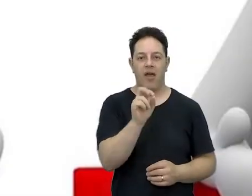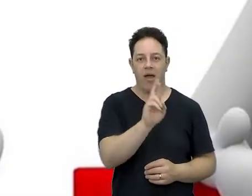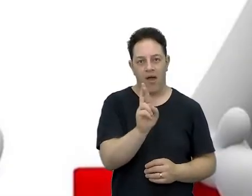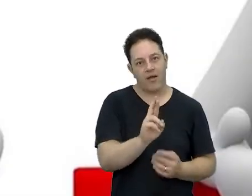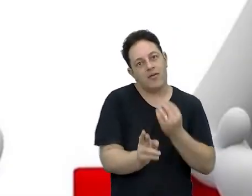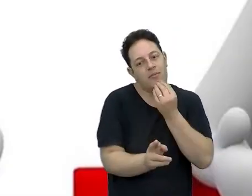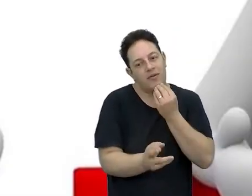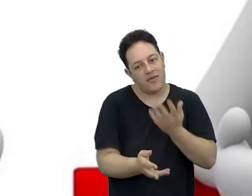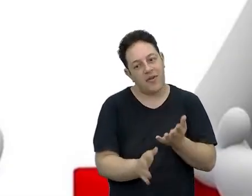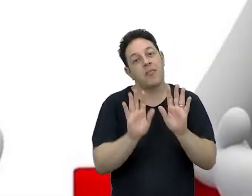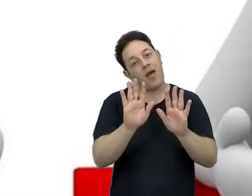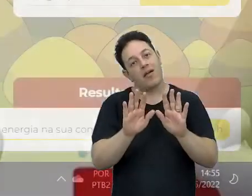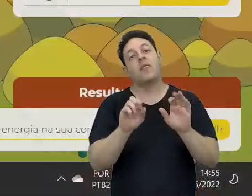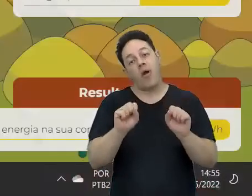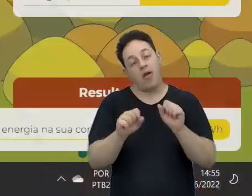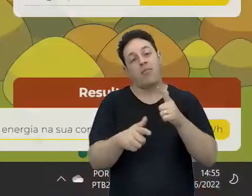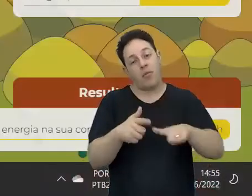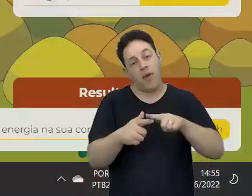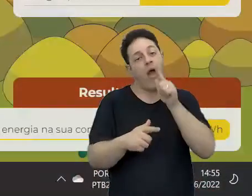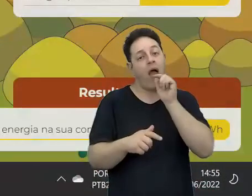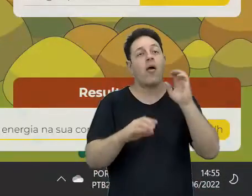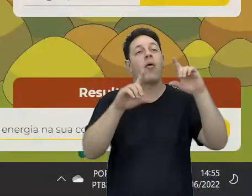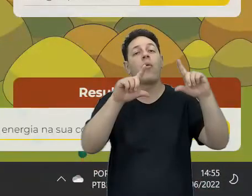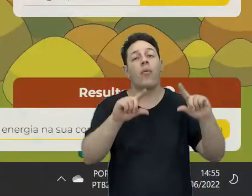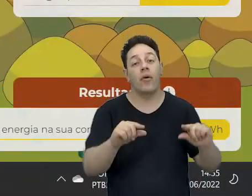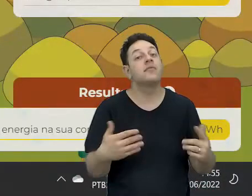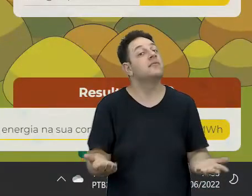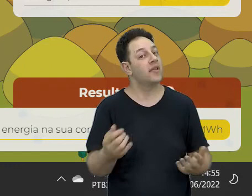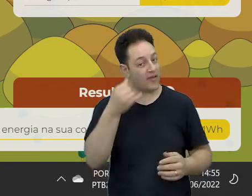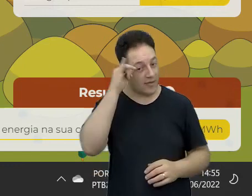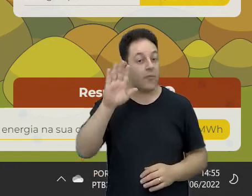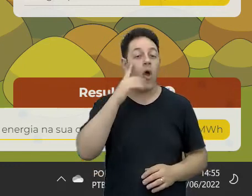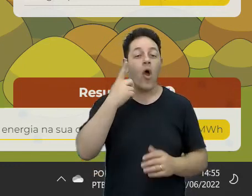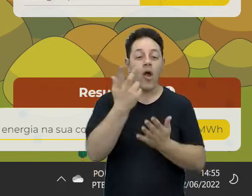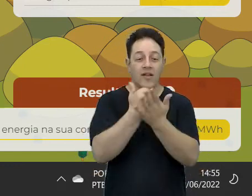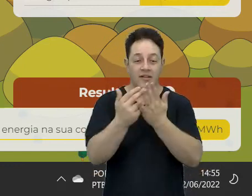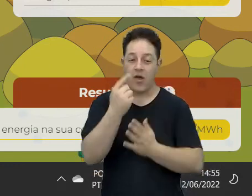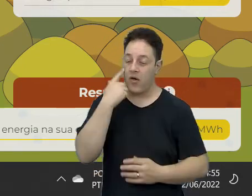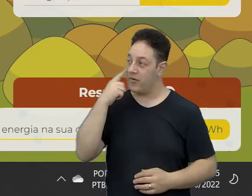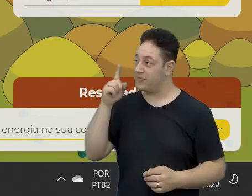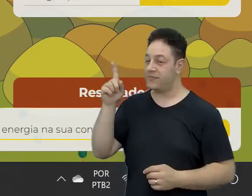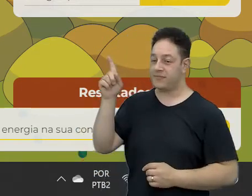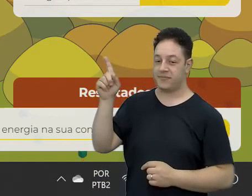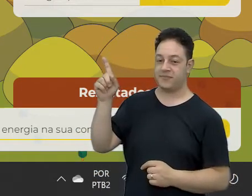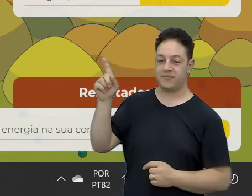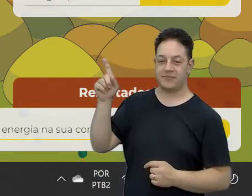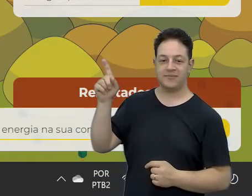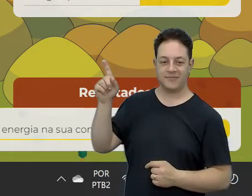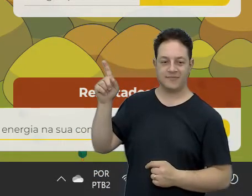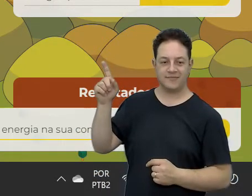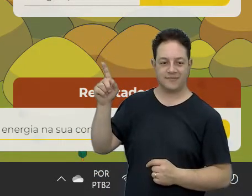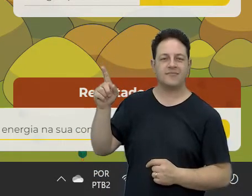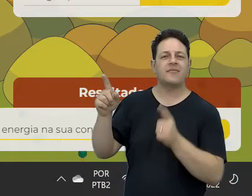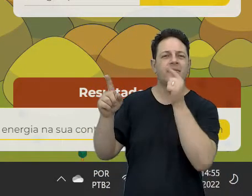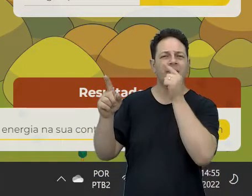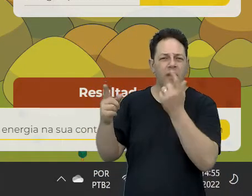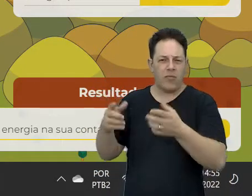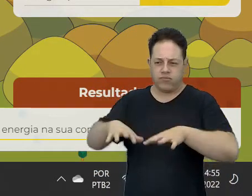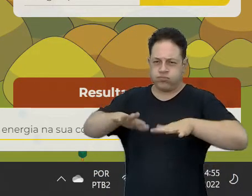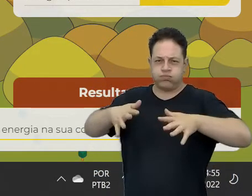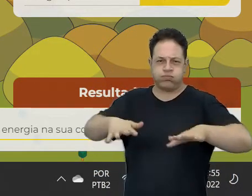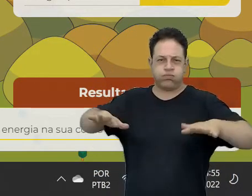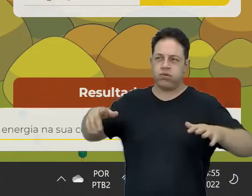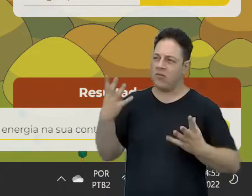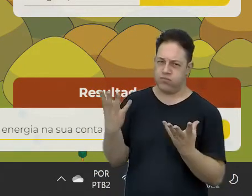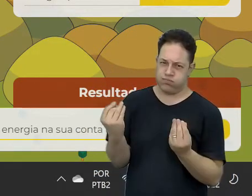Tá. Mas tinha esse problema. E dá uma olhadinha no nosso desenho aí, ó. Olha o tamanho, Se a gente for olhar, olha a quantidade de tamanho. água aqui, ó,